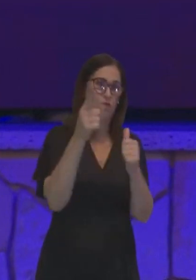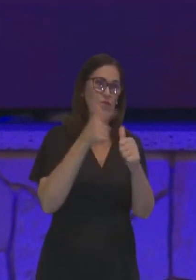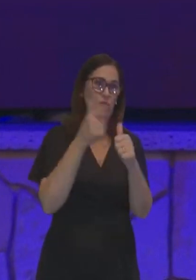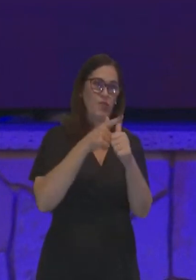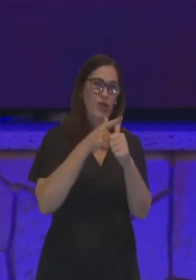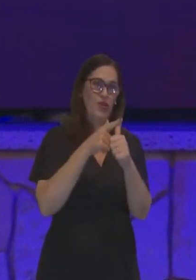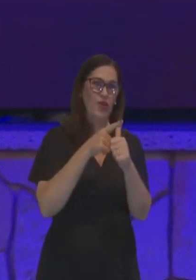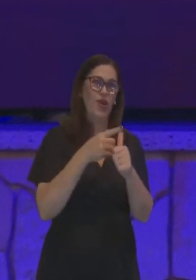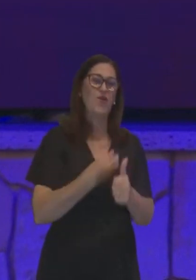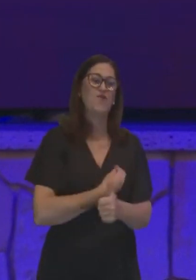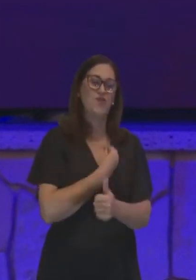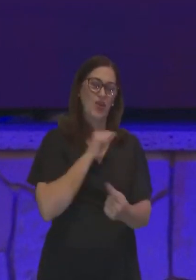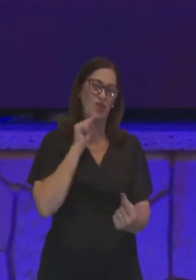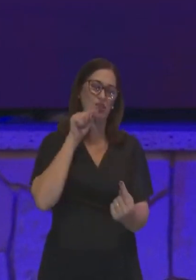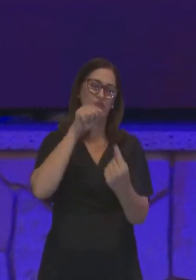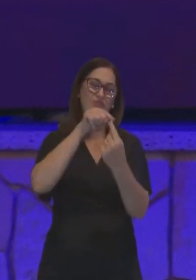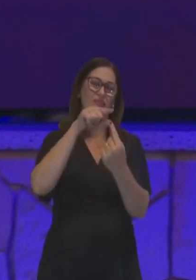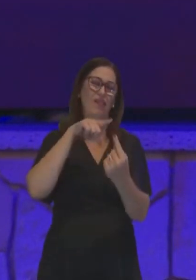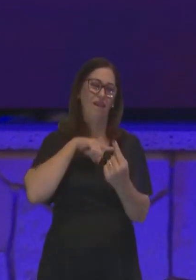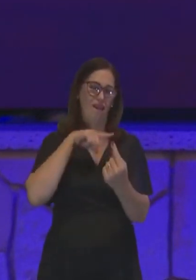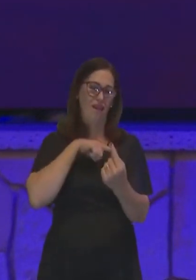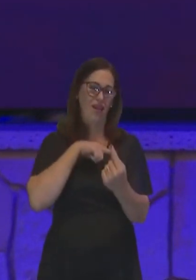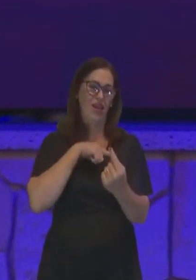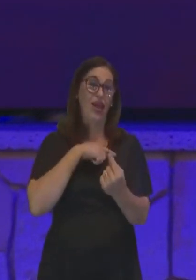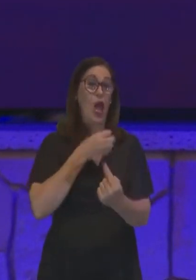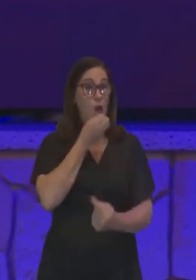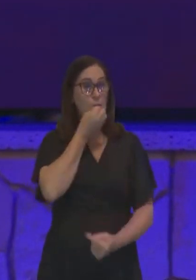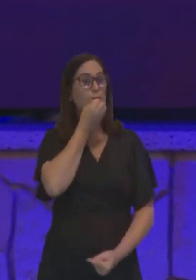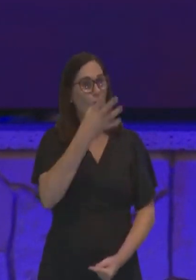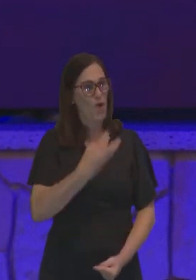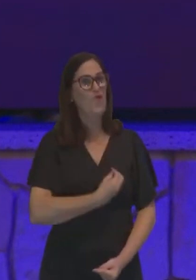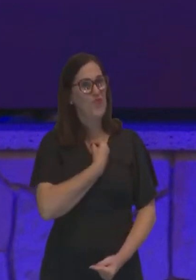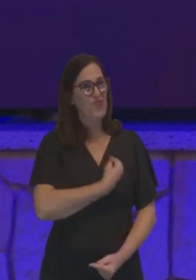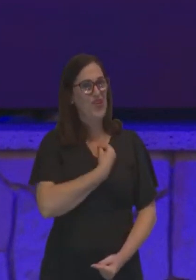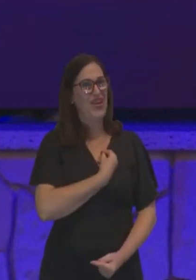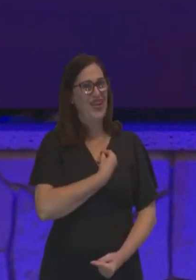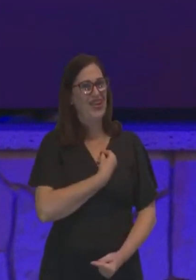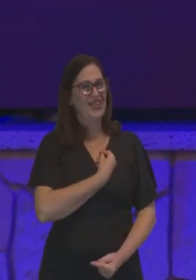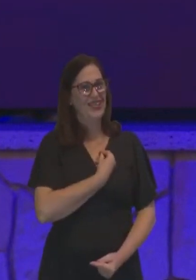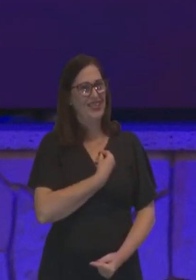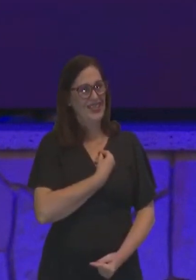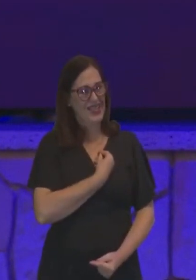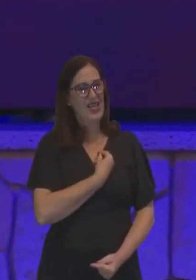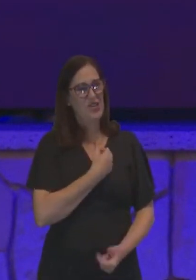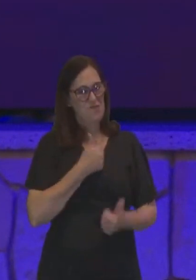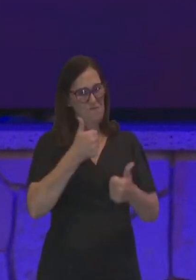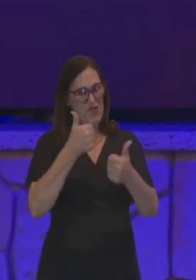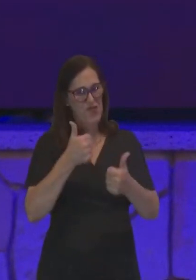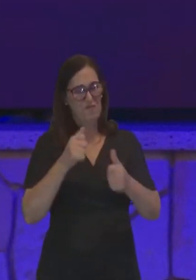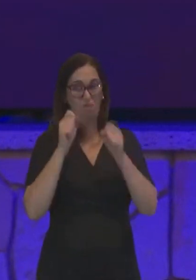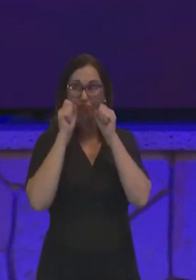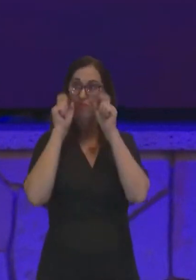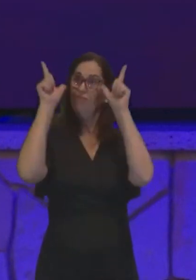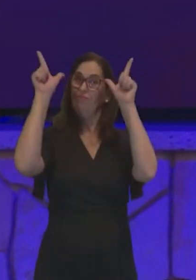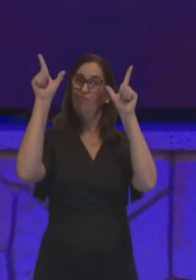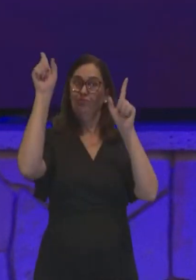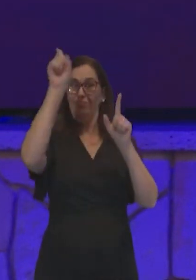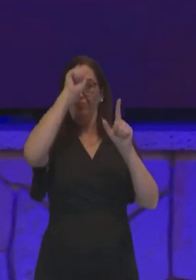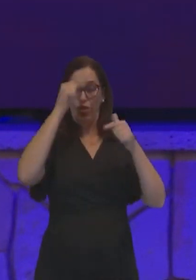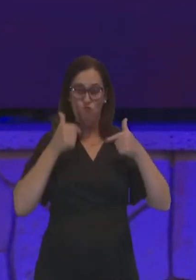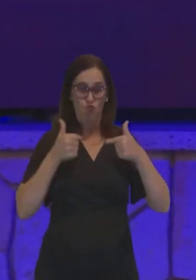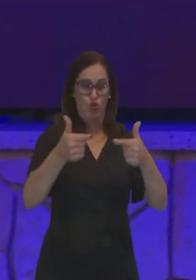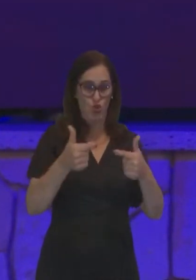a vida terá sentido, valerá a pena viver, valerá a pena amanhecer cada dia e enfrentar